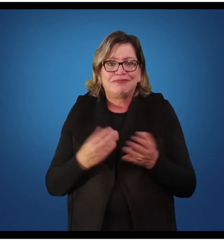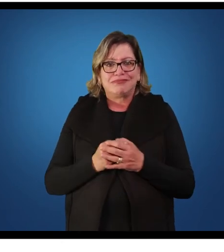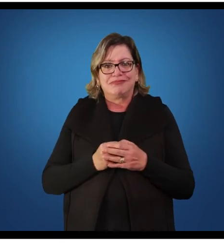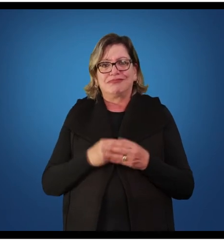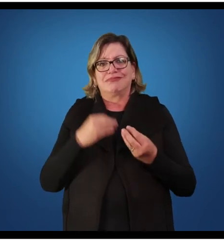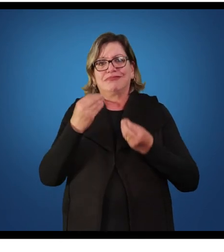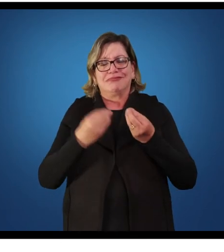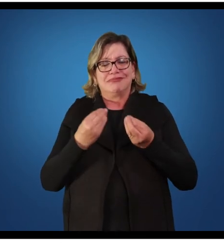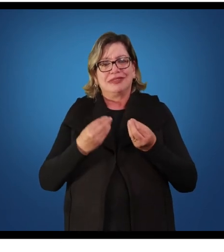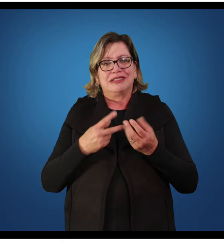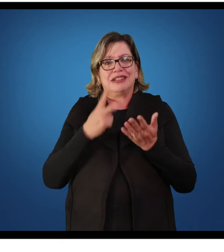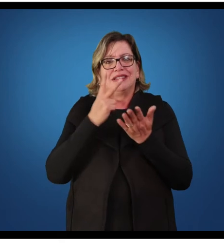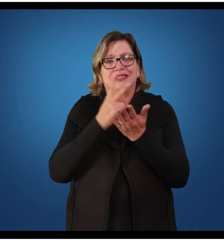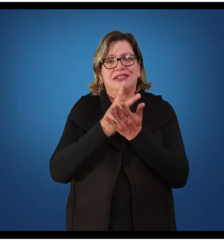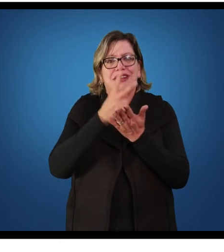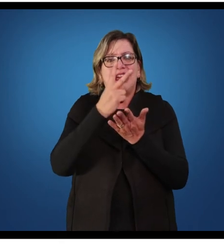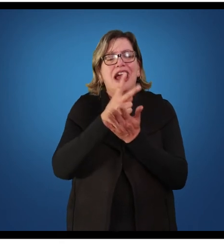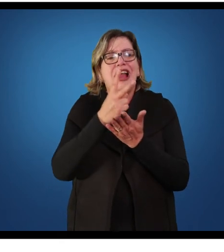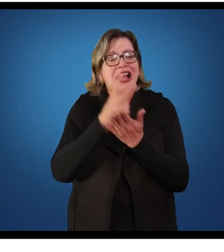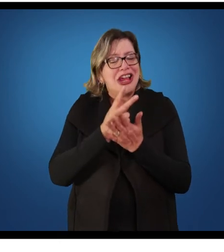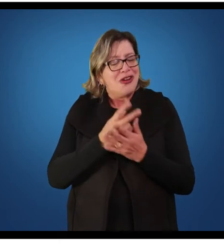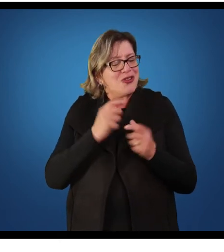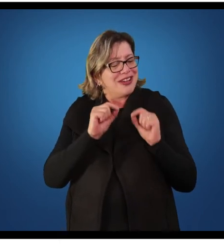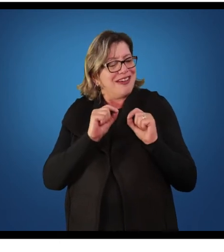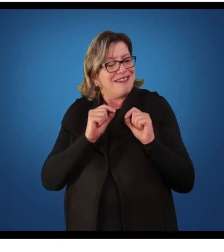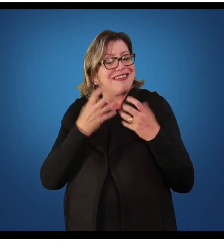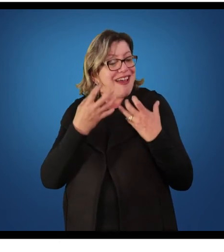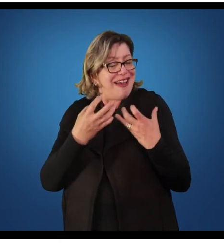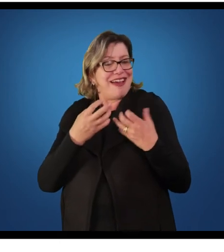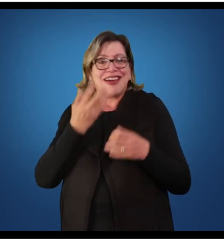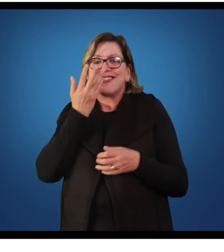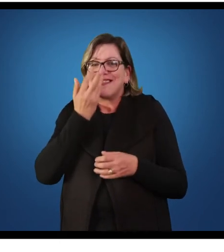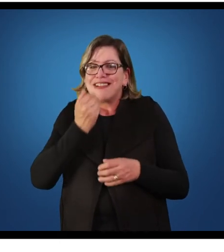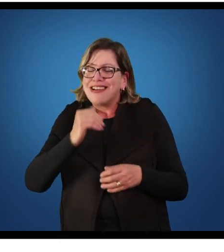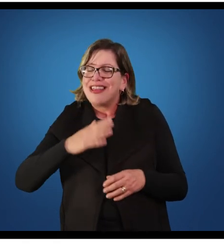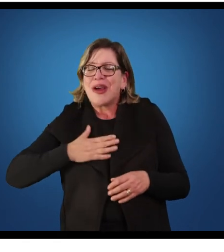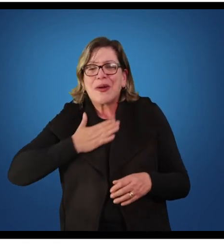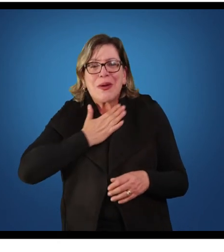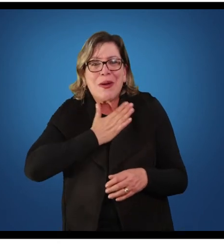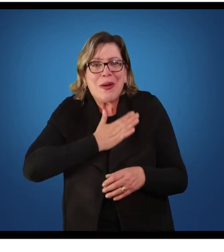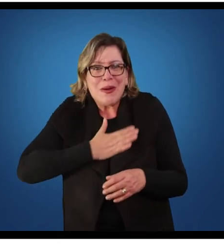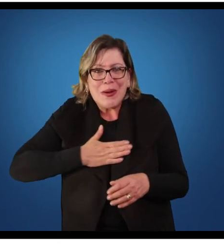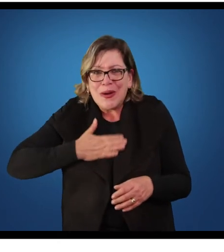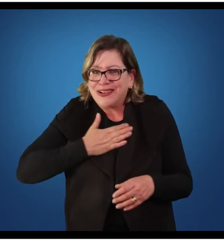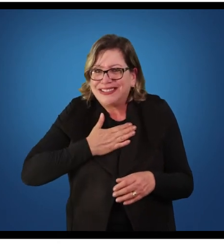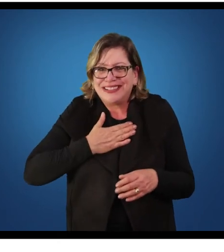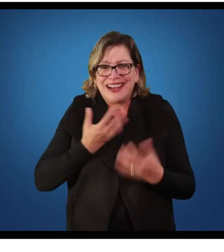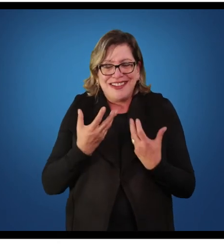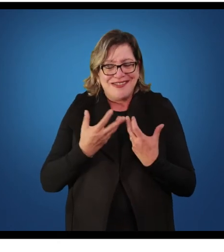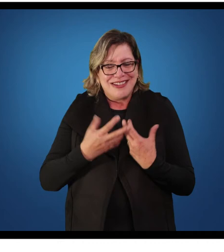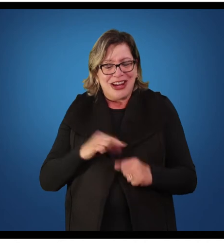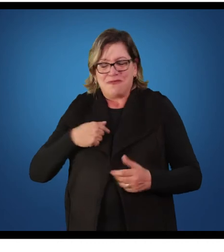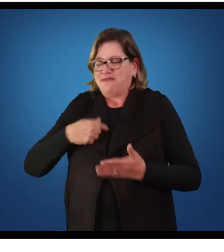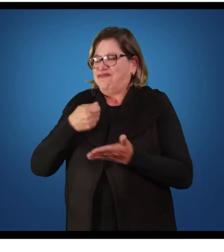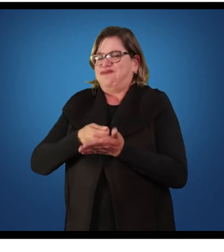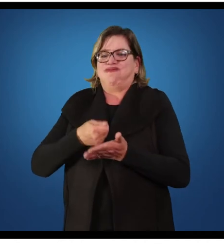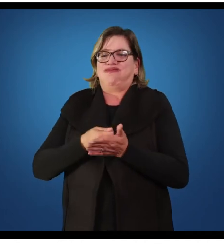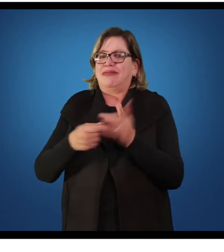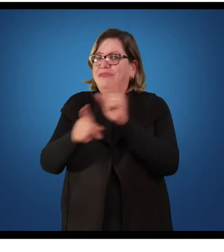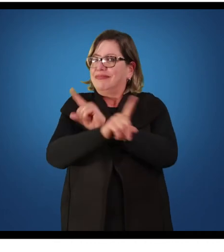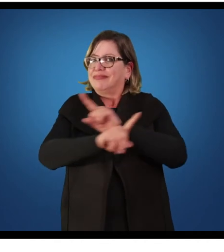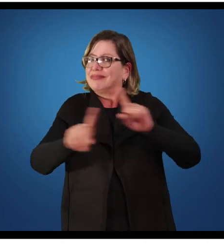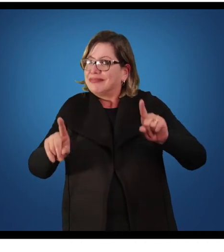Então, eu quero que ela goste de fazer, não que sinta-se obrigada a fazer,